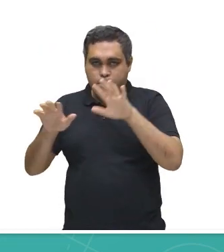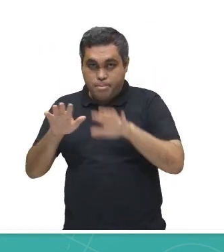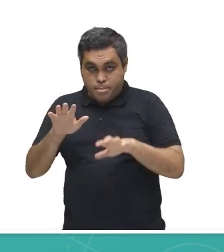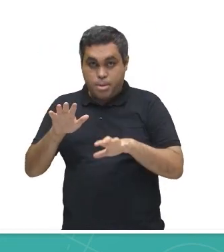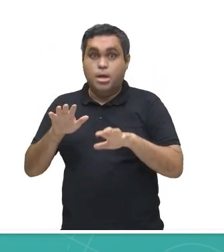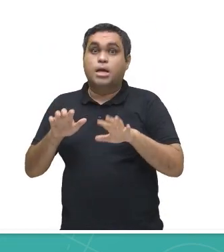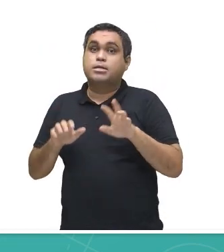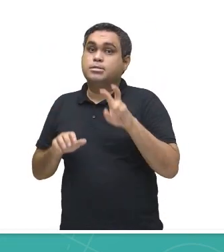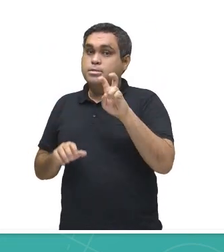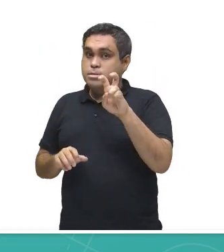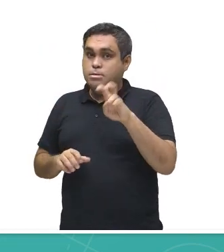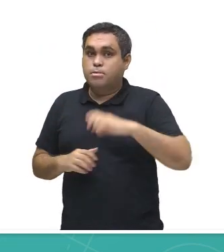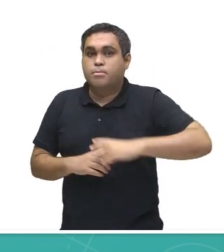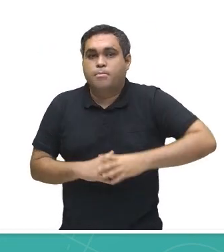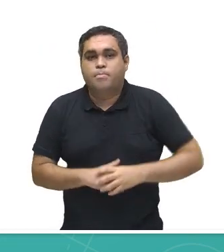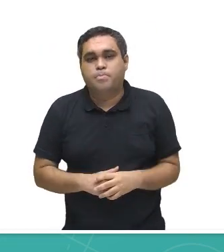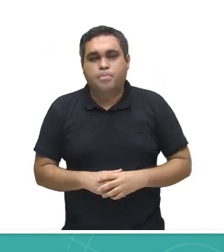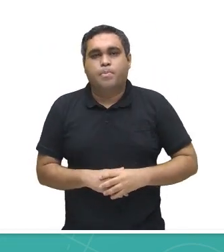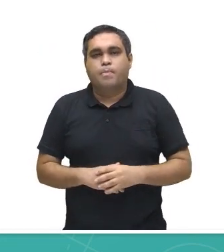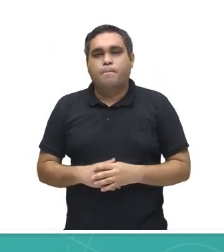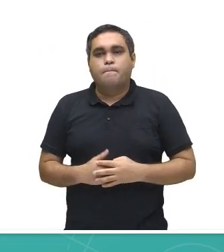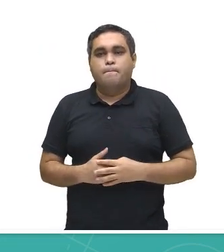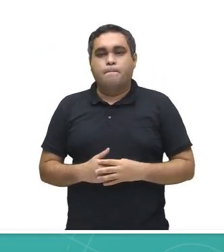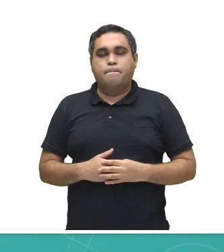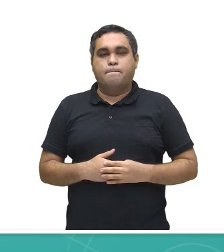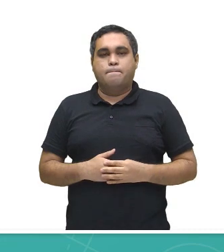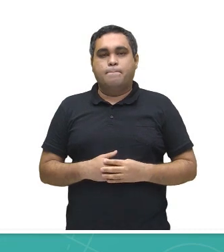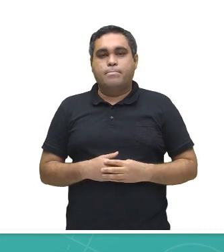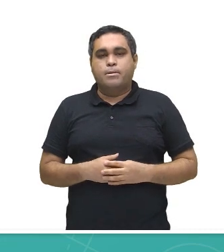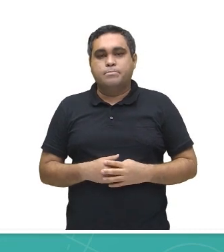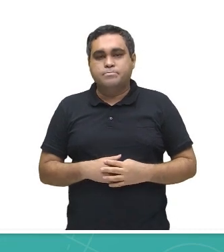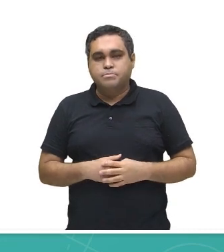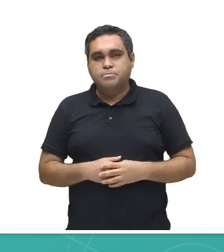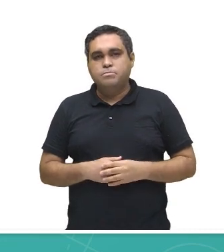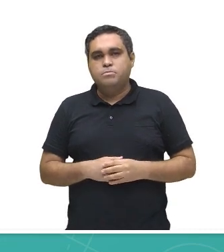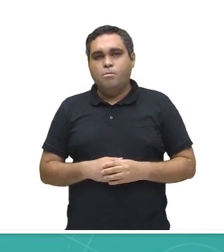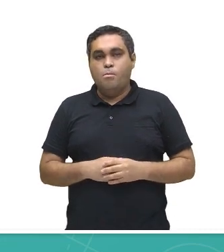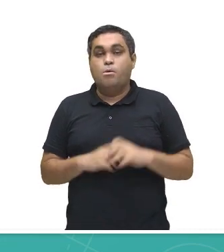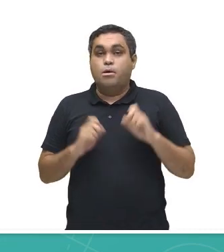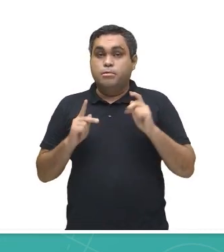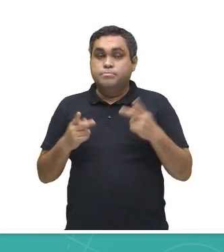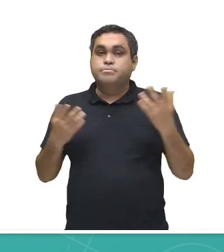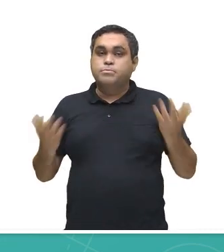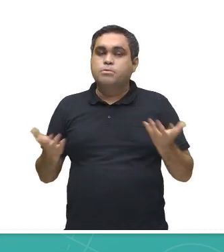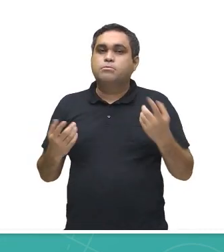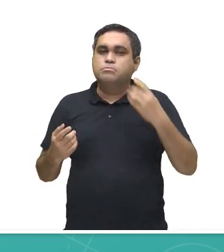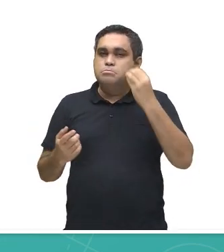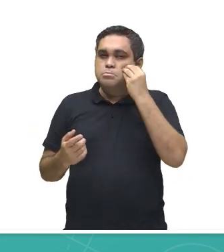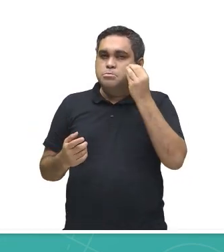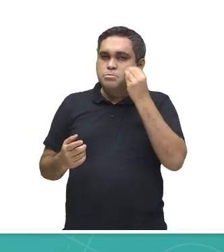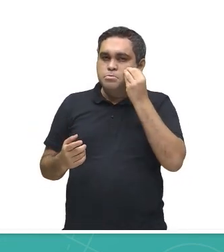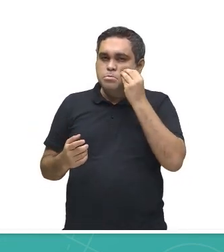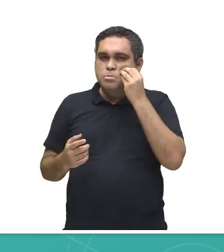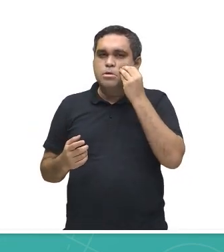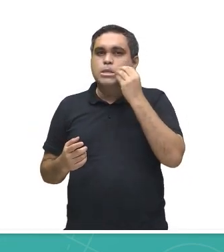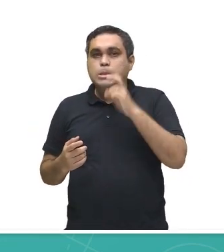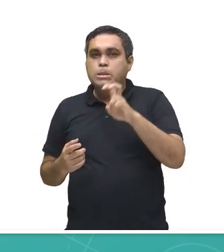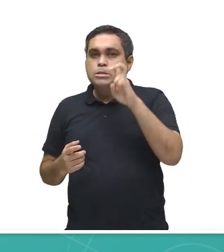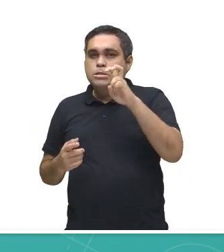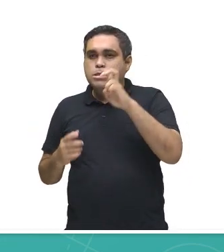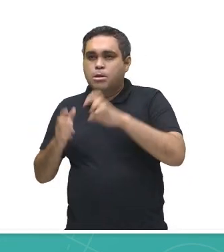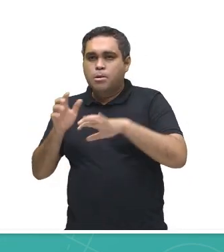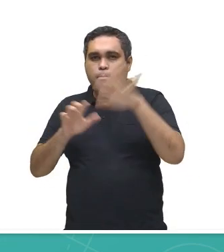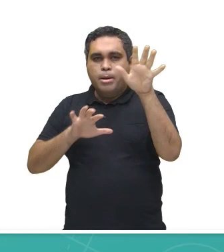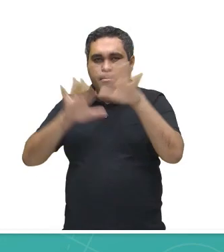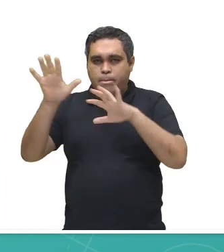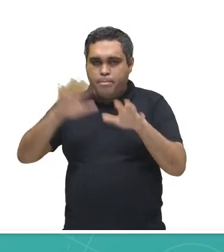costuma colocar o Sudeste pensando que é o Sul, tá? Mas não tem um L aí. Então, a gente observa essas 5 grandes regiões